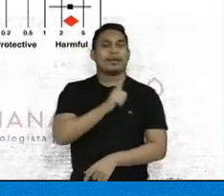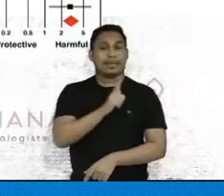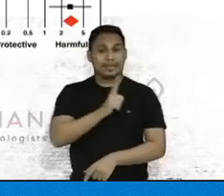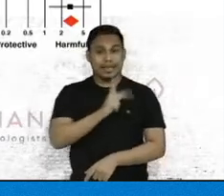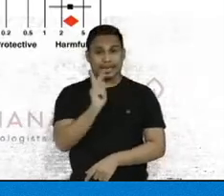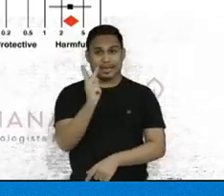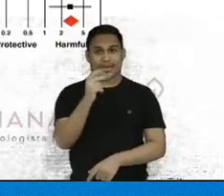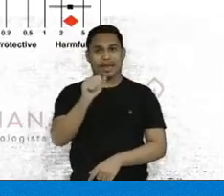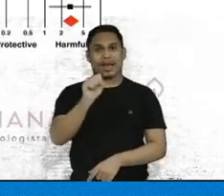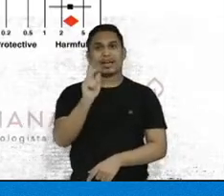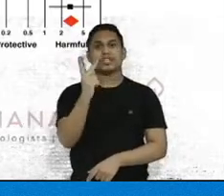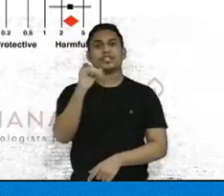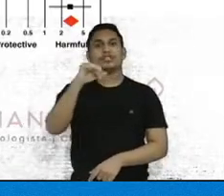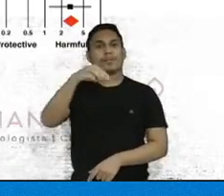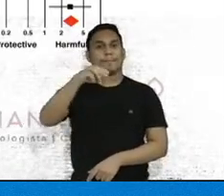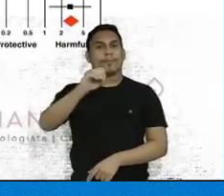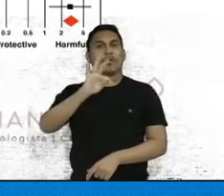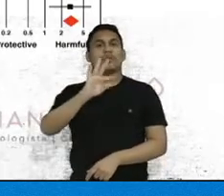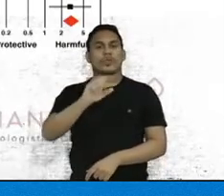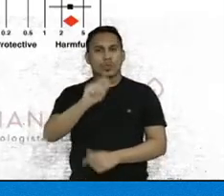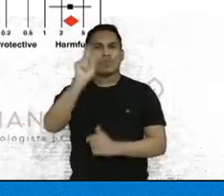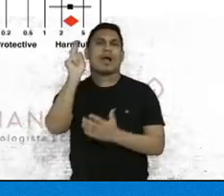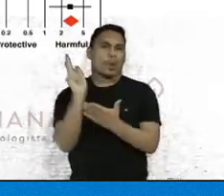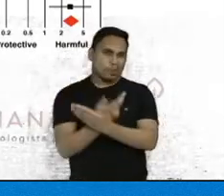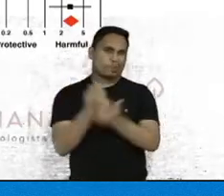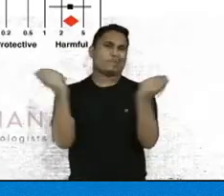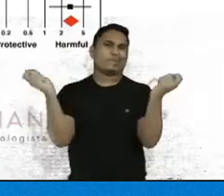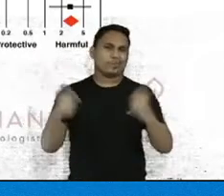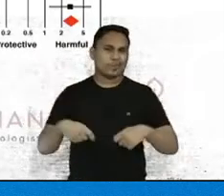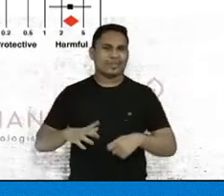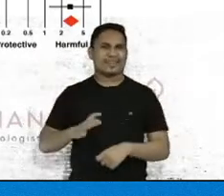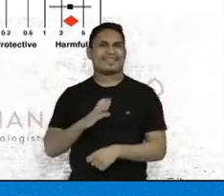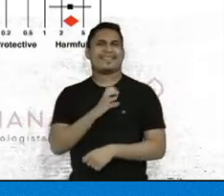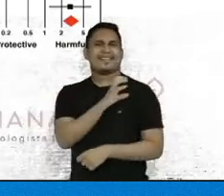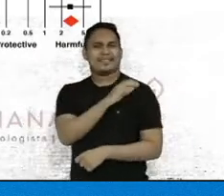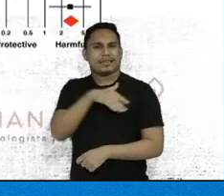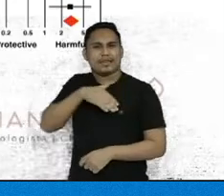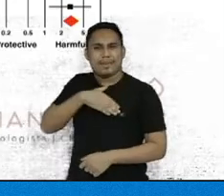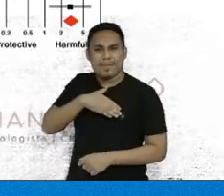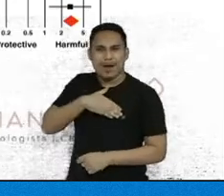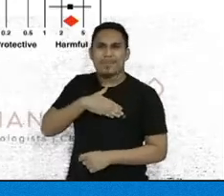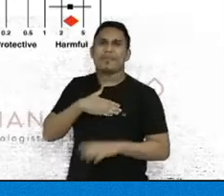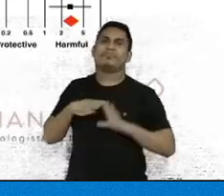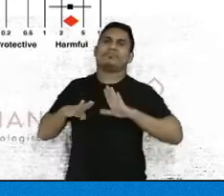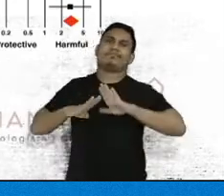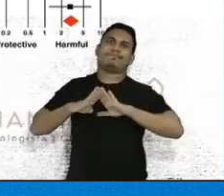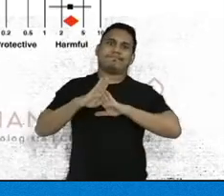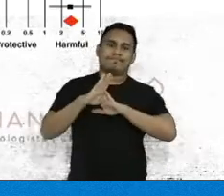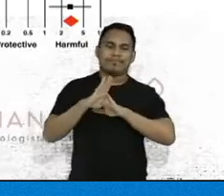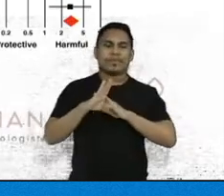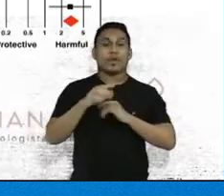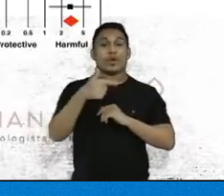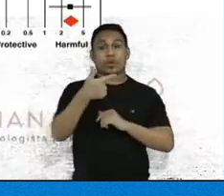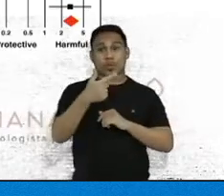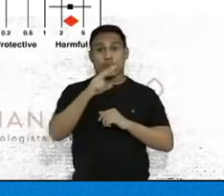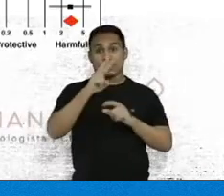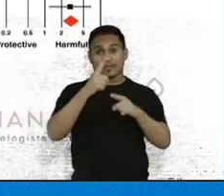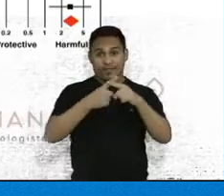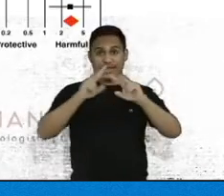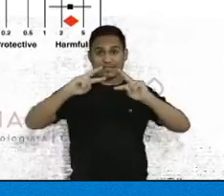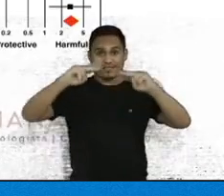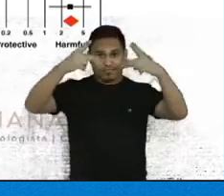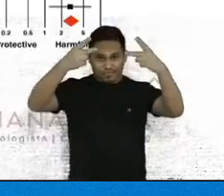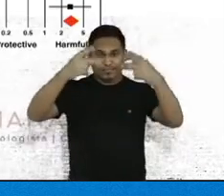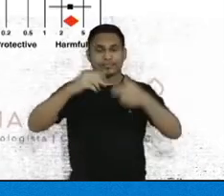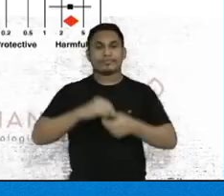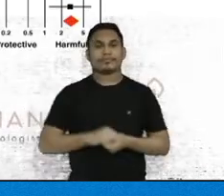têm um aumento do risco de mama bem expressivo, tá? 2 vezes maior. o que tireoide e mama